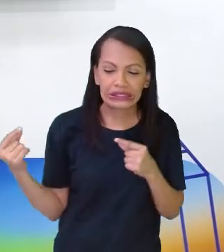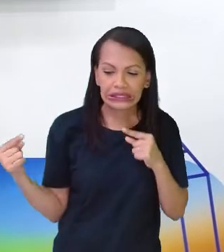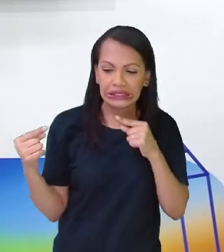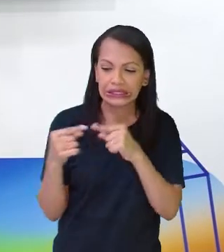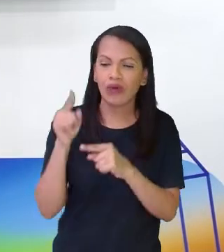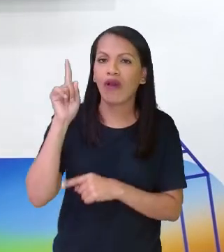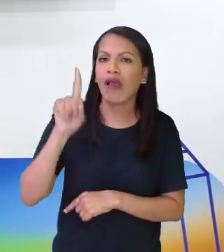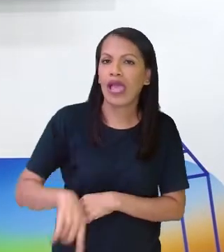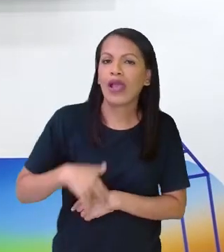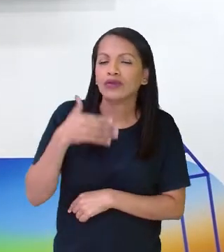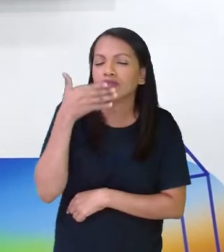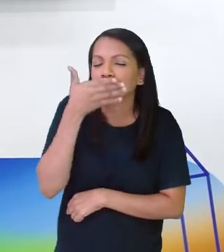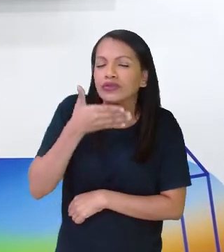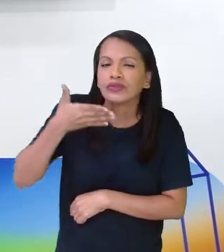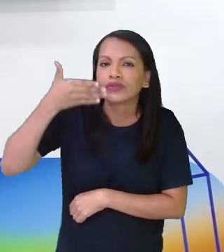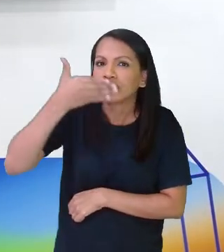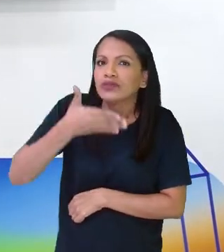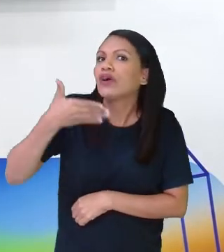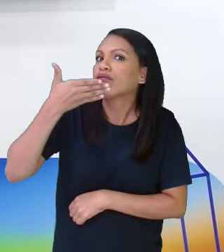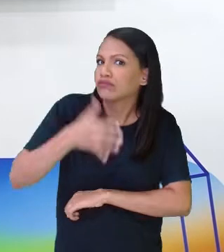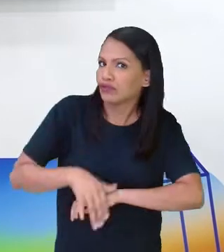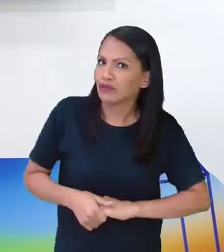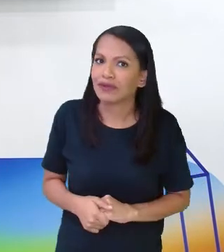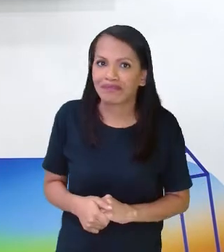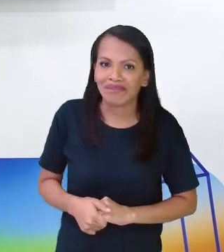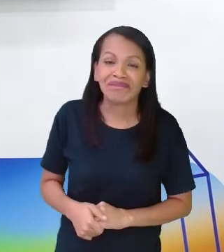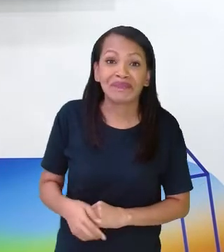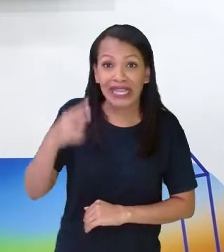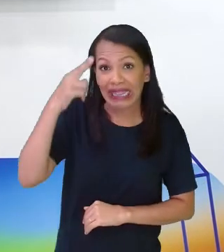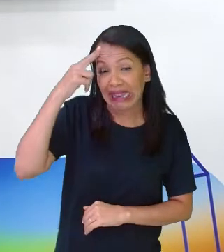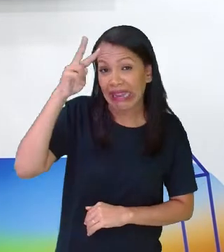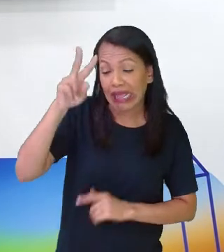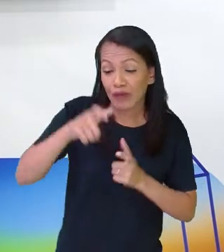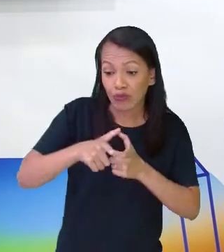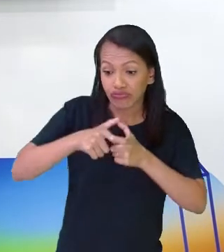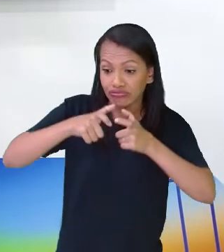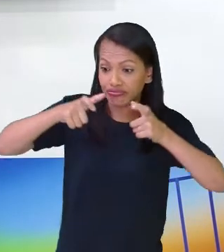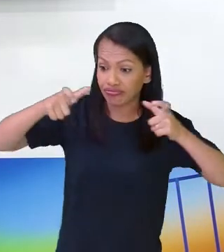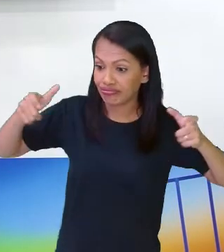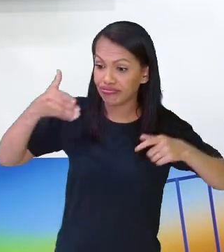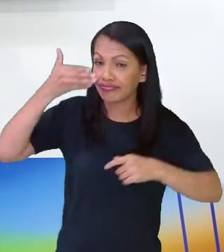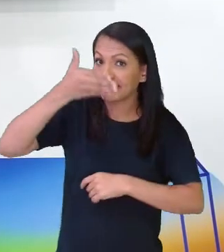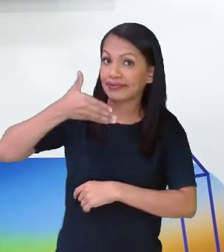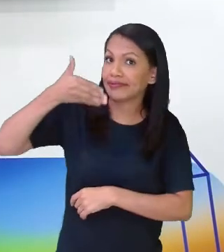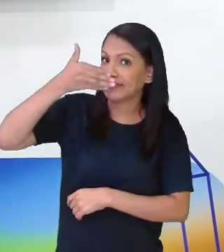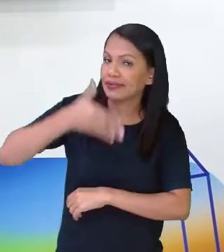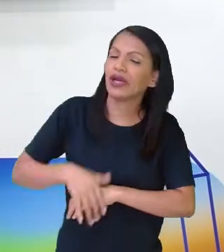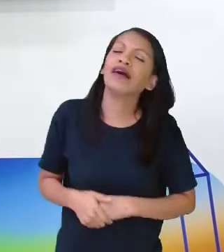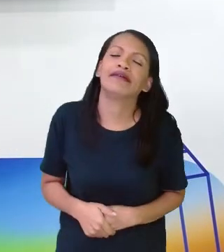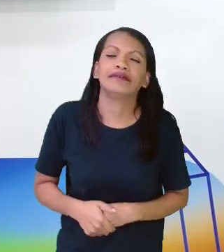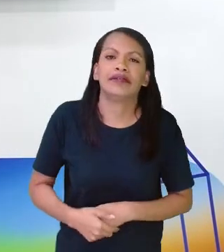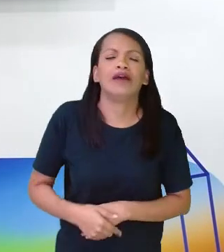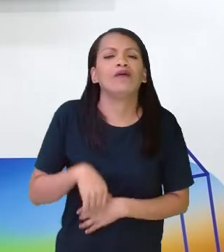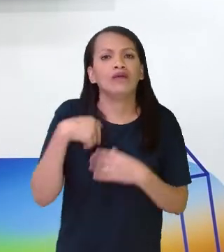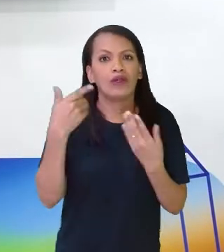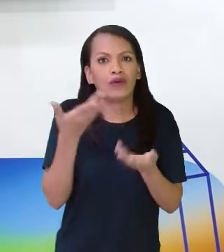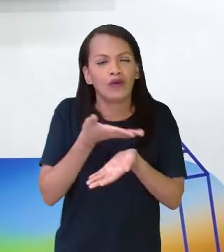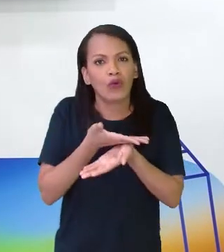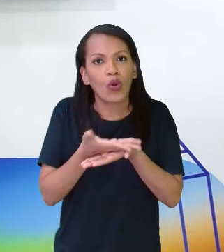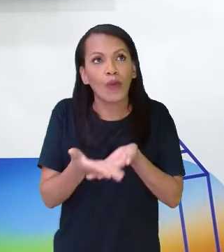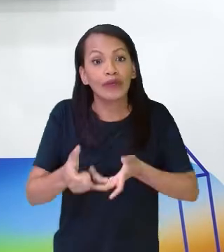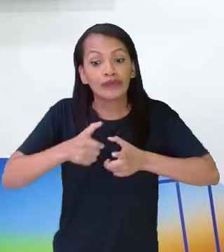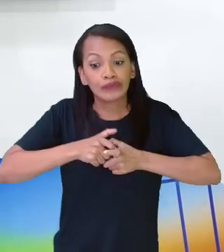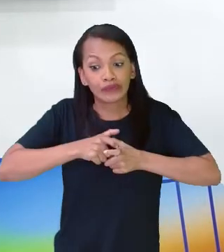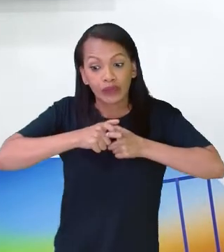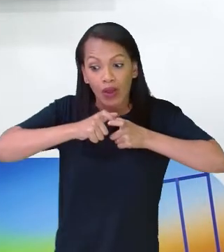grande quantidade de açúcar. Então lembra, grande quantidade de. Quando a gente começa a colocar